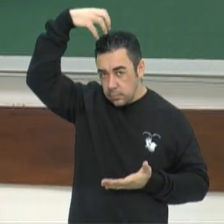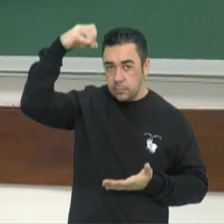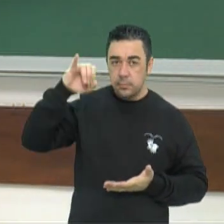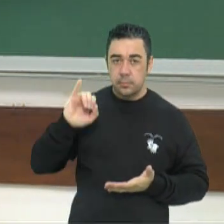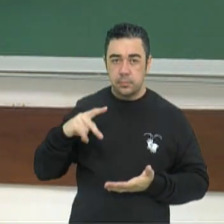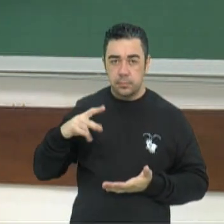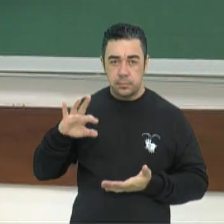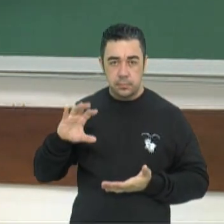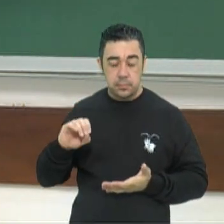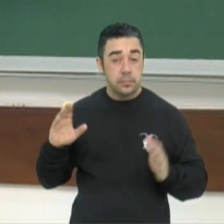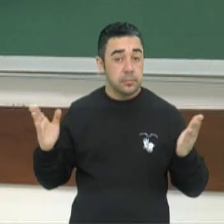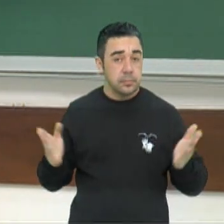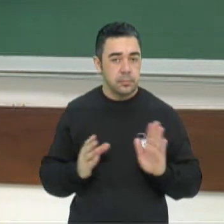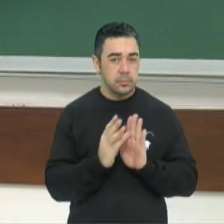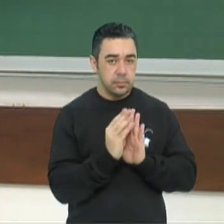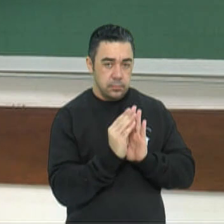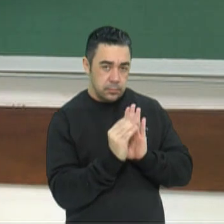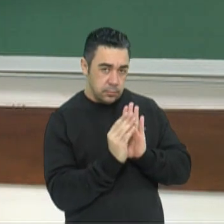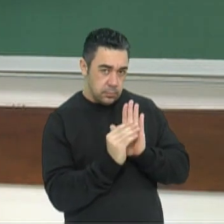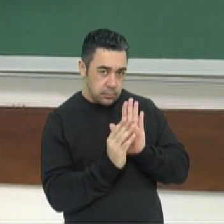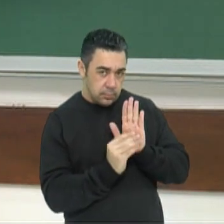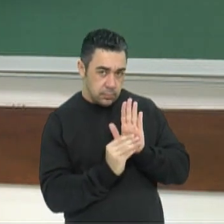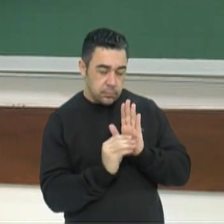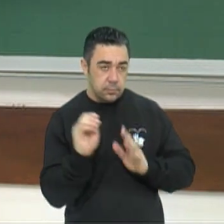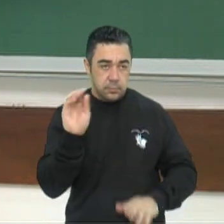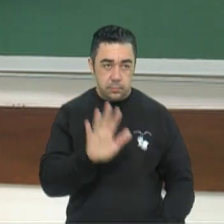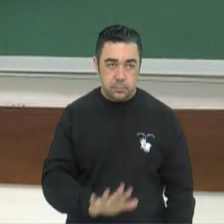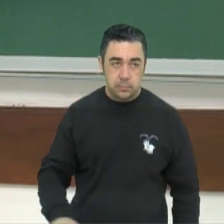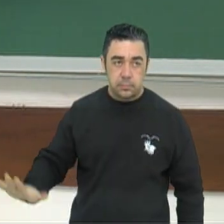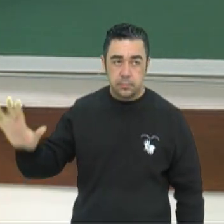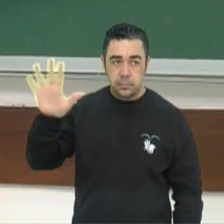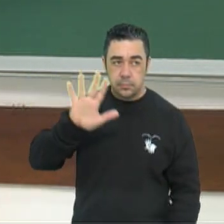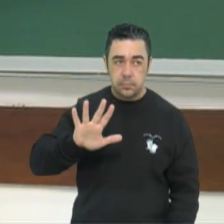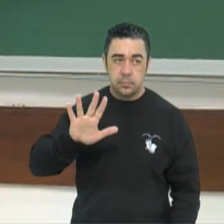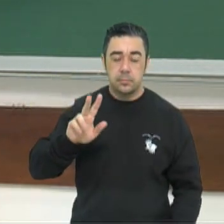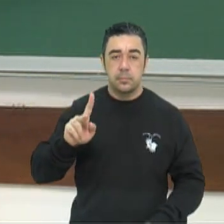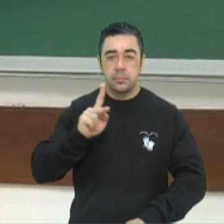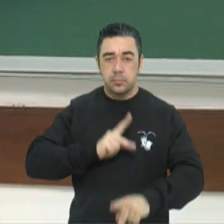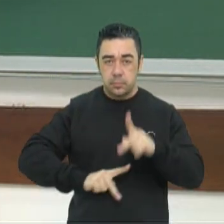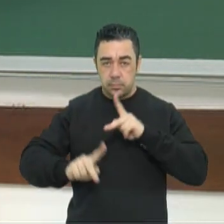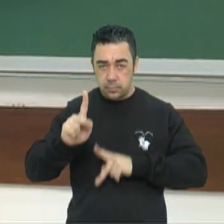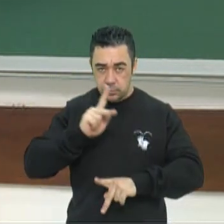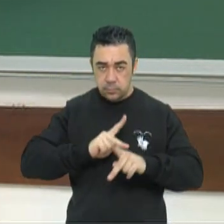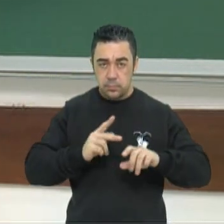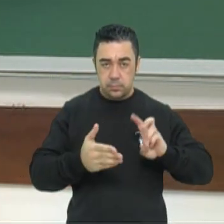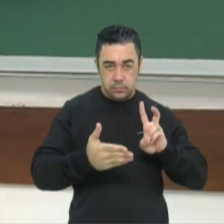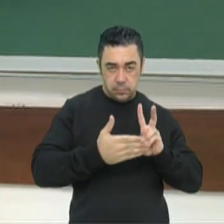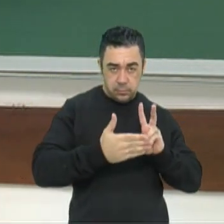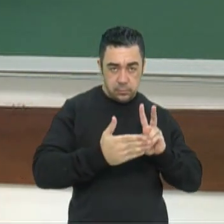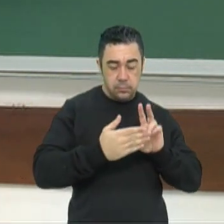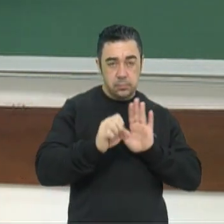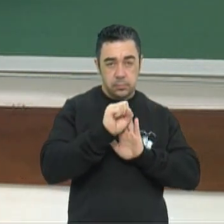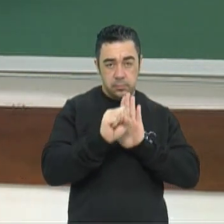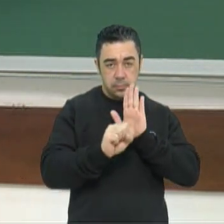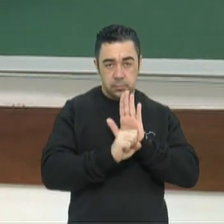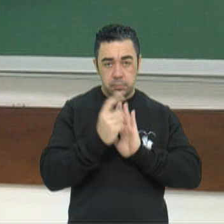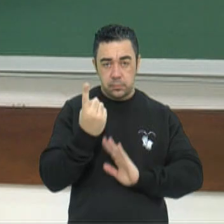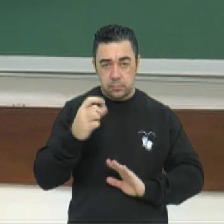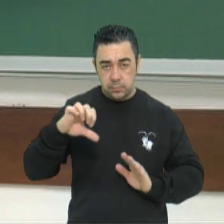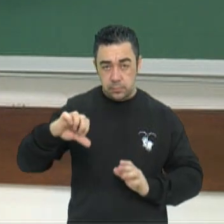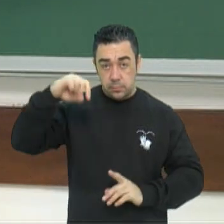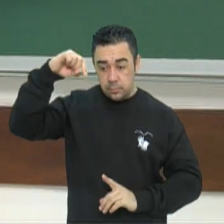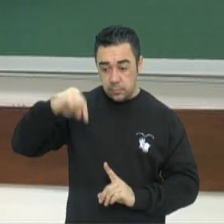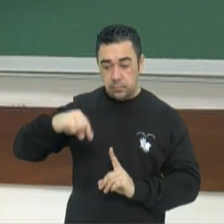hoje, o nosso conteúdo, dentro desse conteúdo geral, é povos originários no século XIX no